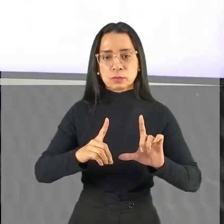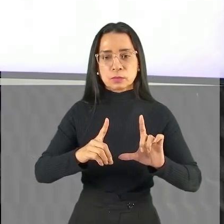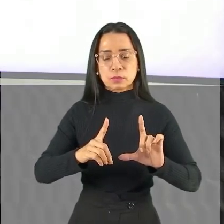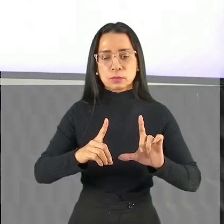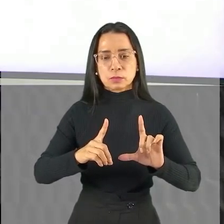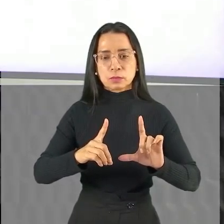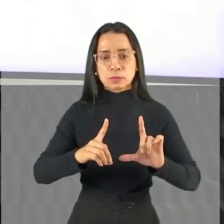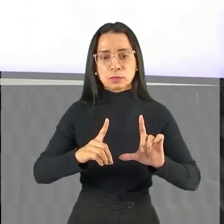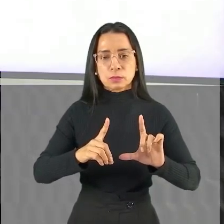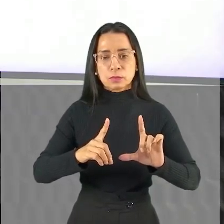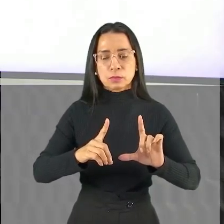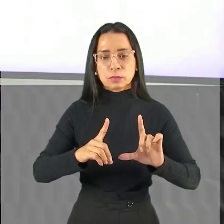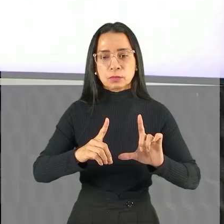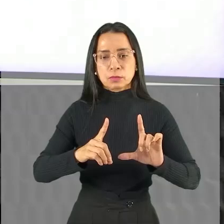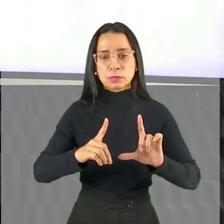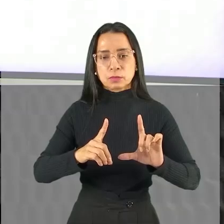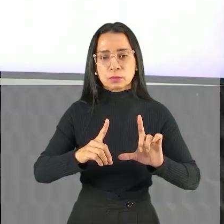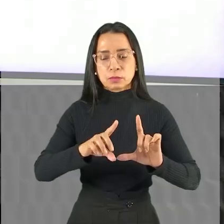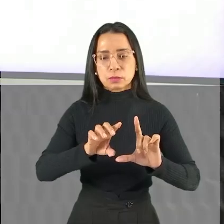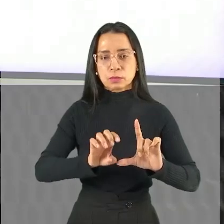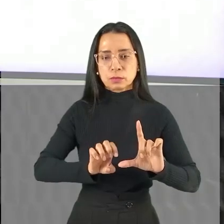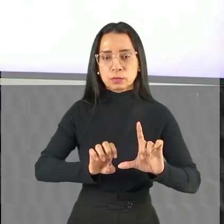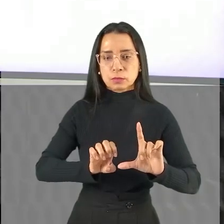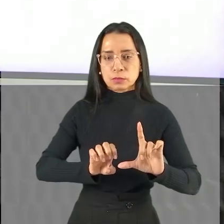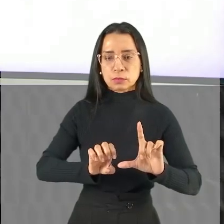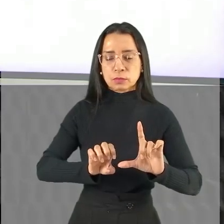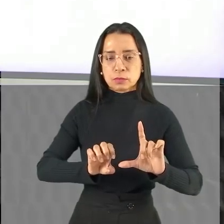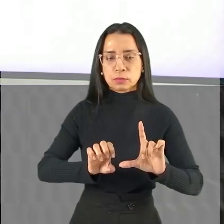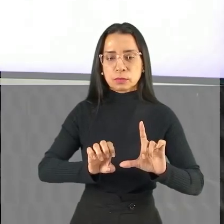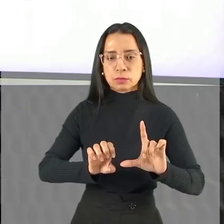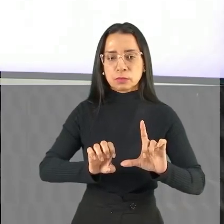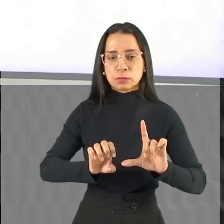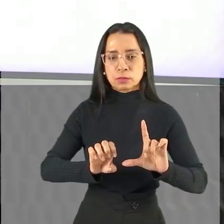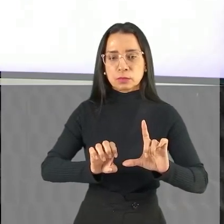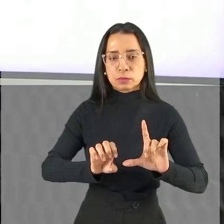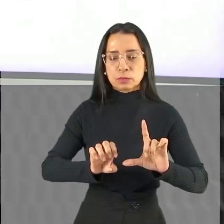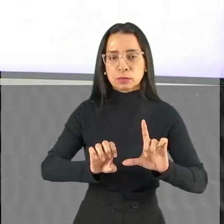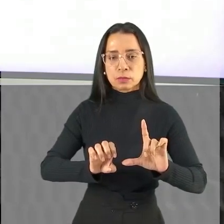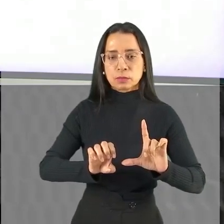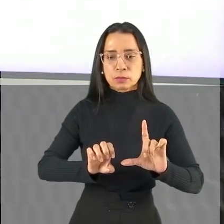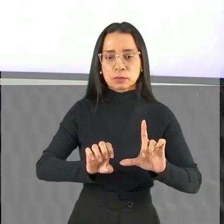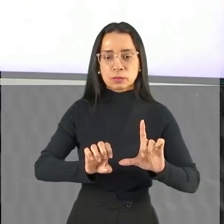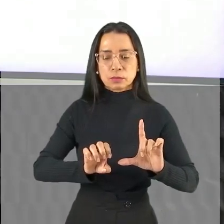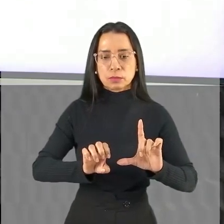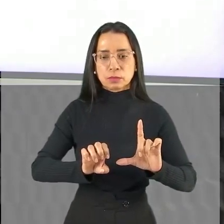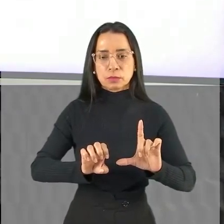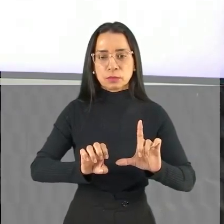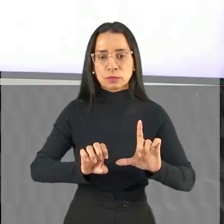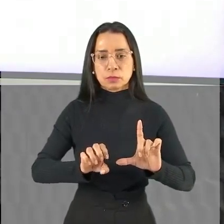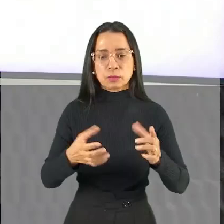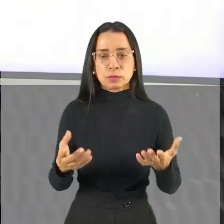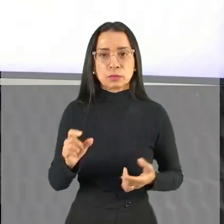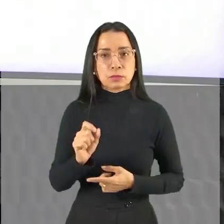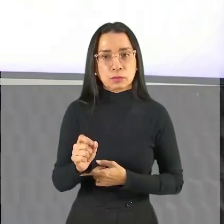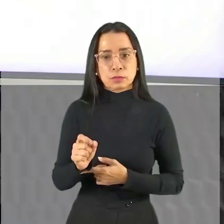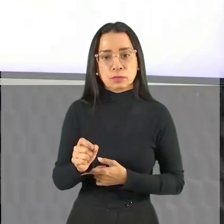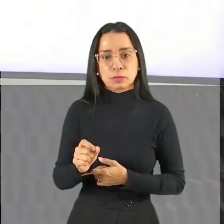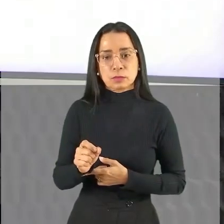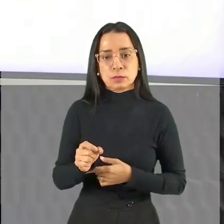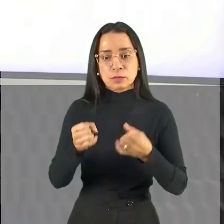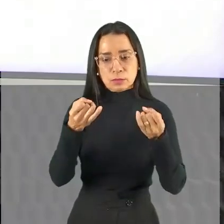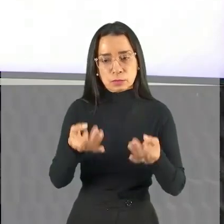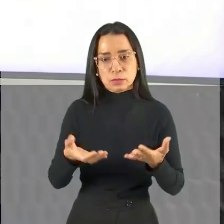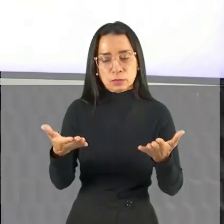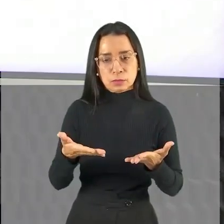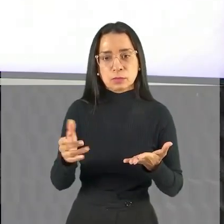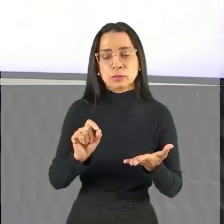dos escravizados. E a letra E, entrada de imigrantes portugueses nas atividades ligadas ao pequeno comércio urbano. Gente, eu acabei de falar